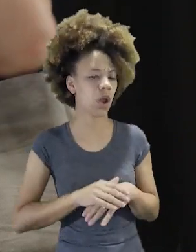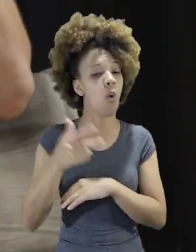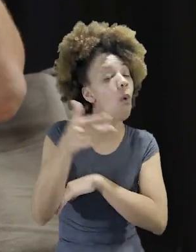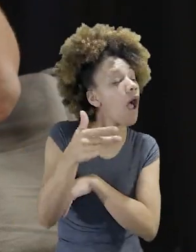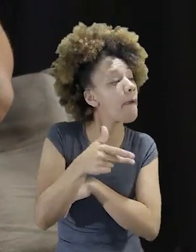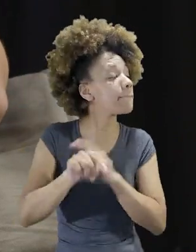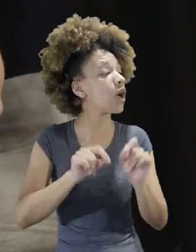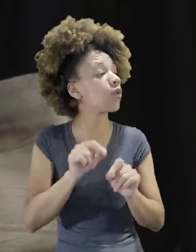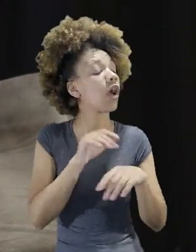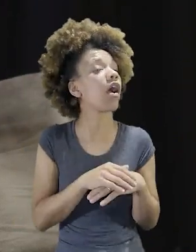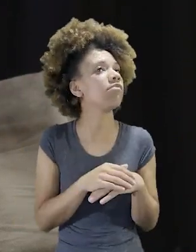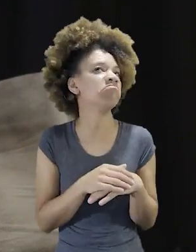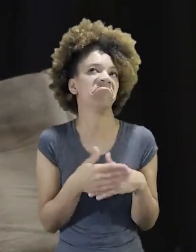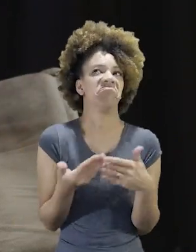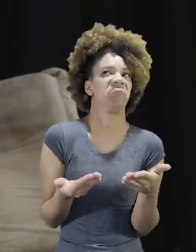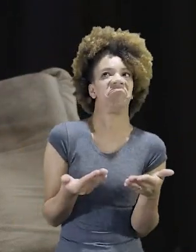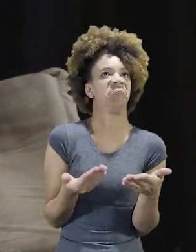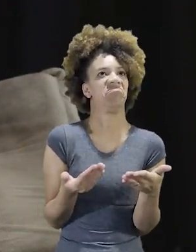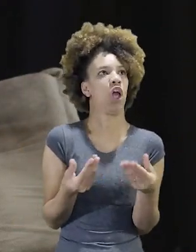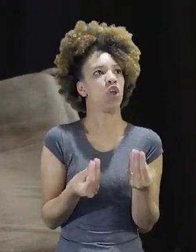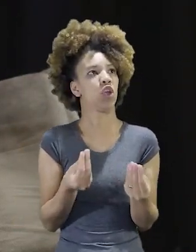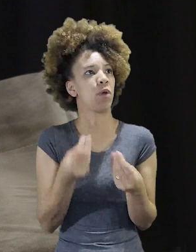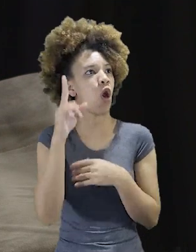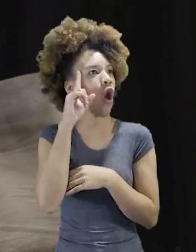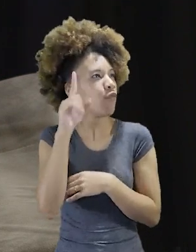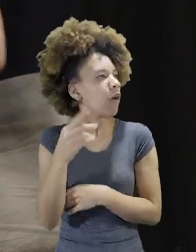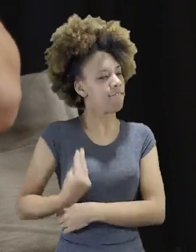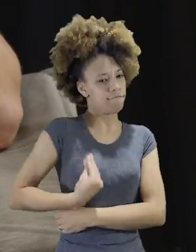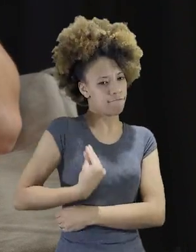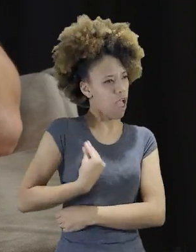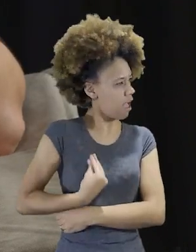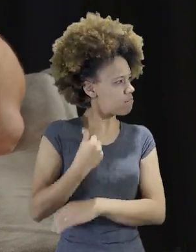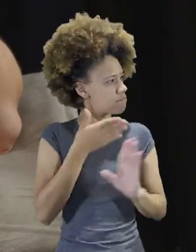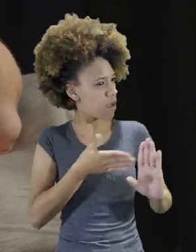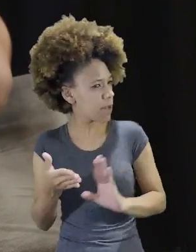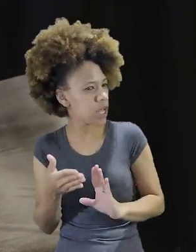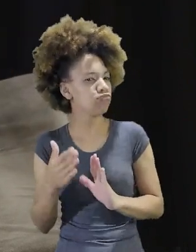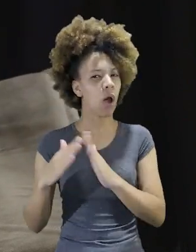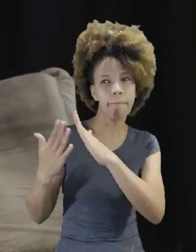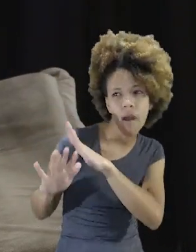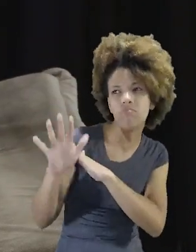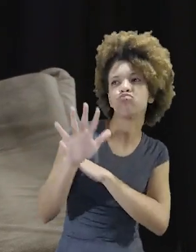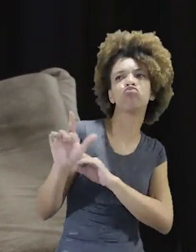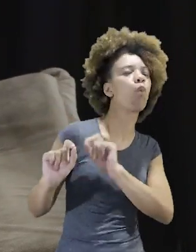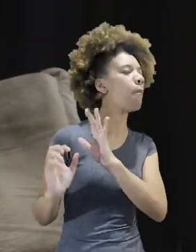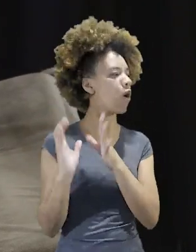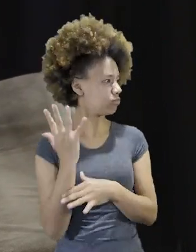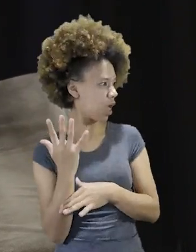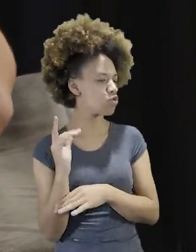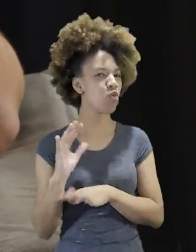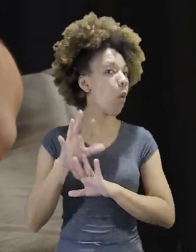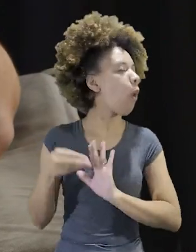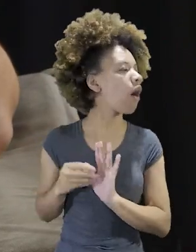o rap ele é uma parada que fala meio sobre sobre o seu dia a dia sobre mano sobre a perifa que Da onde